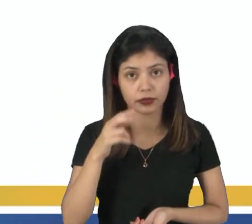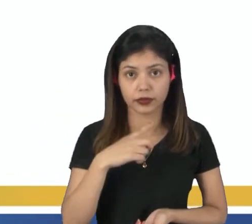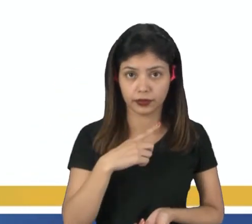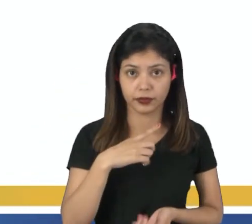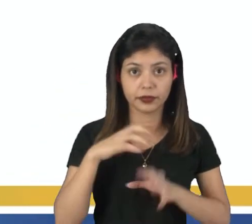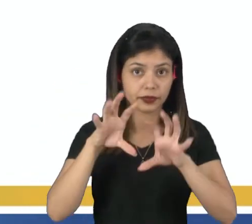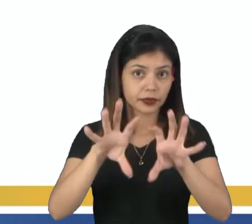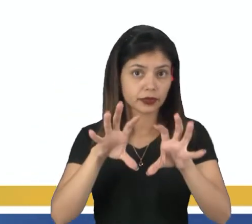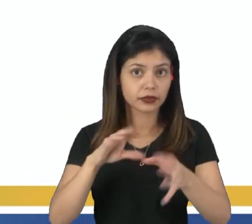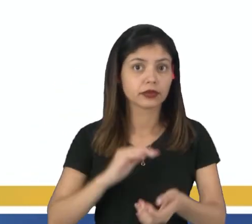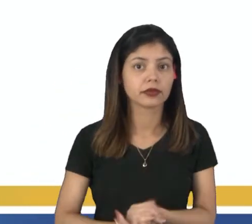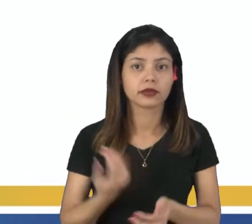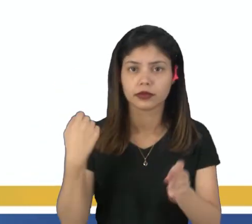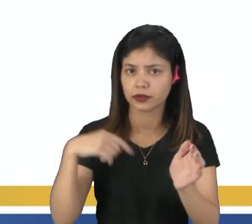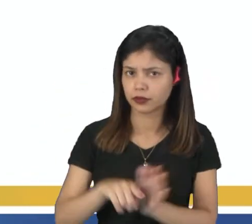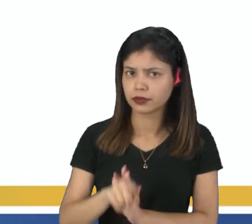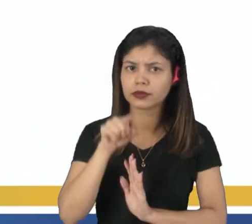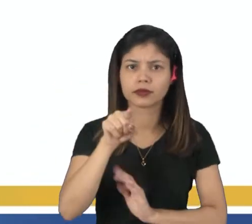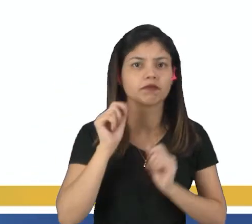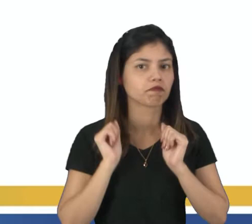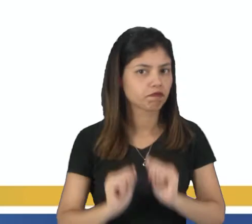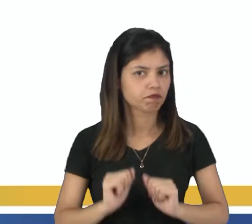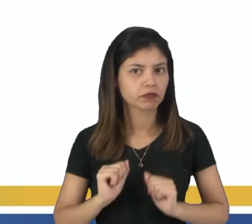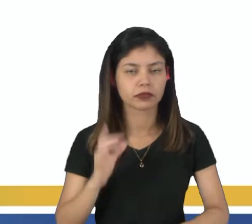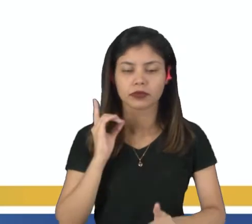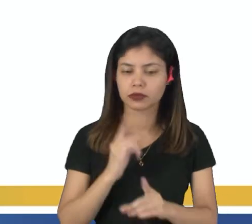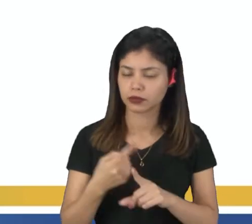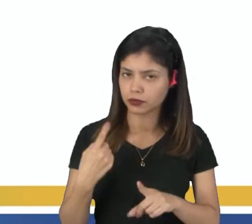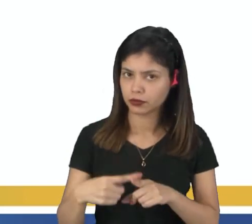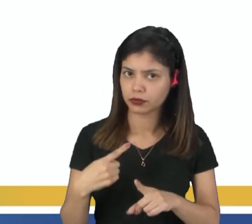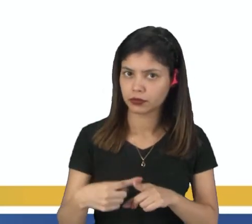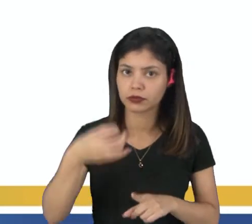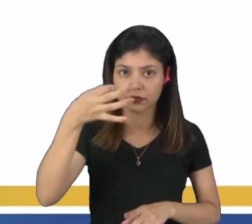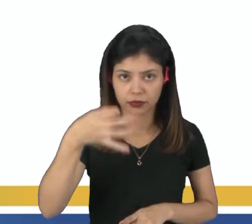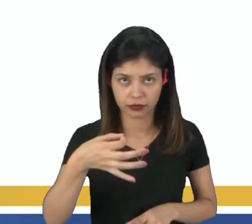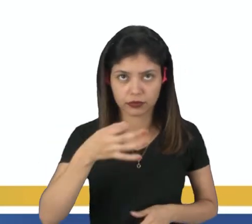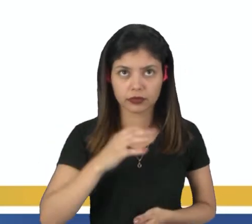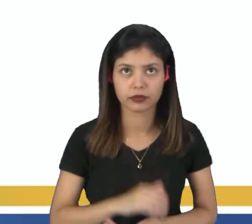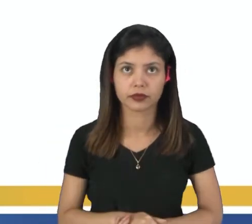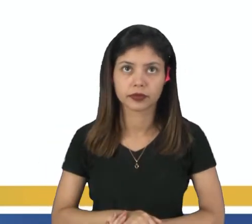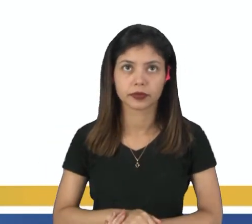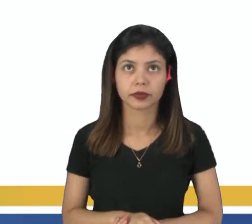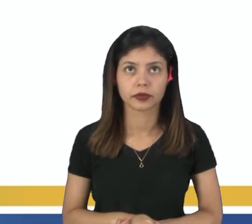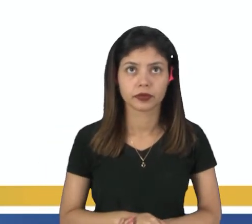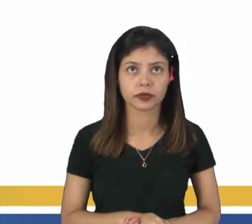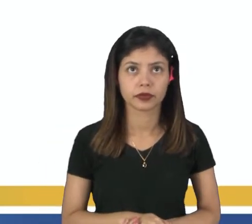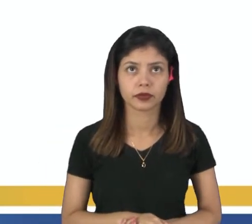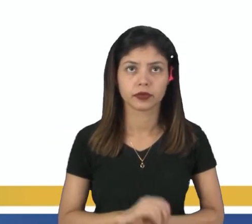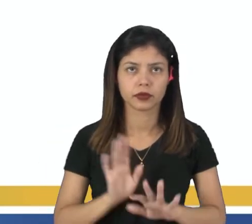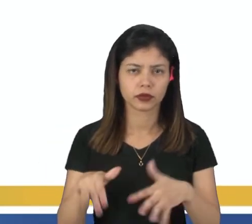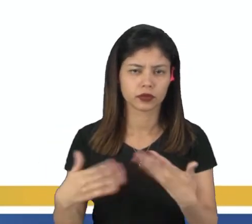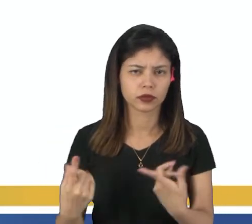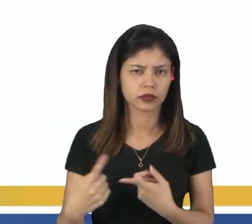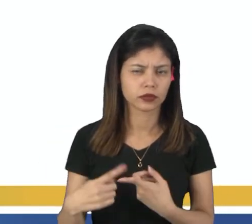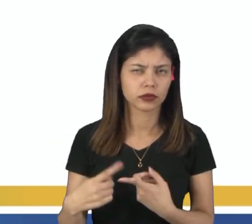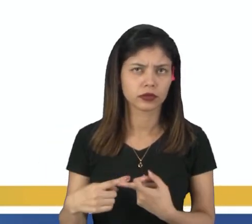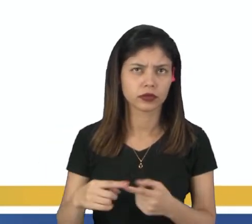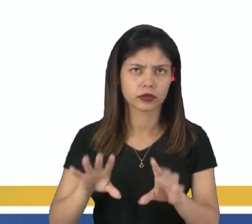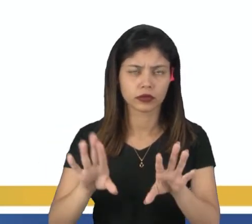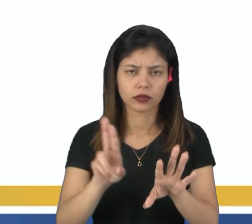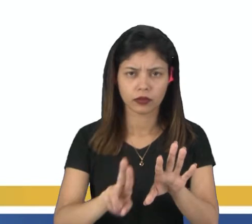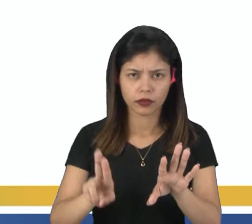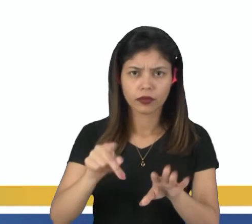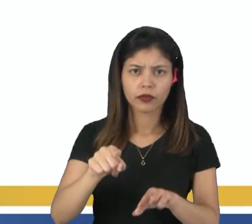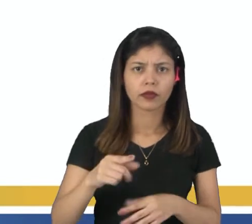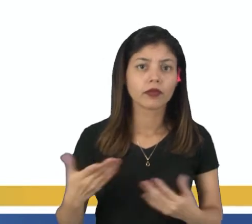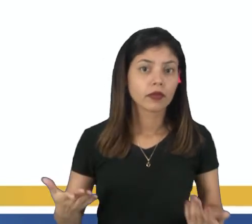temos aqui uma questão para que você possa colocar o porquê de forma adequada. Será qual tipo de porquê devemos